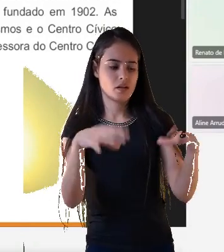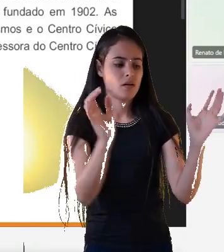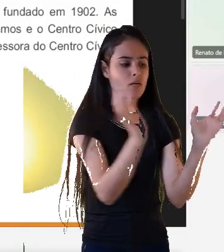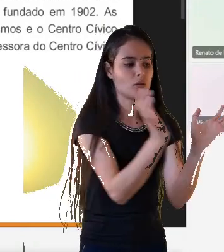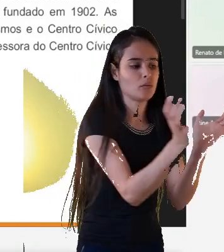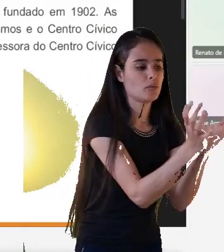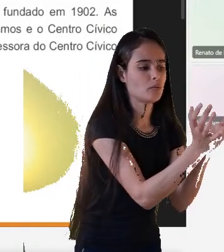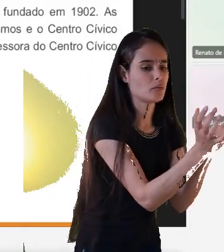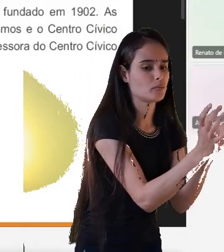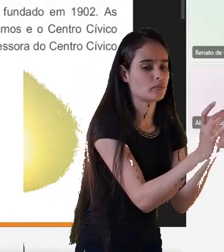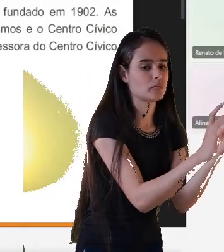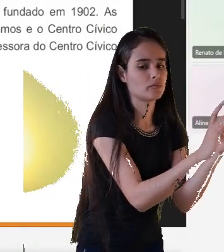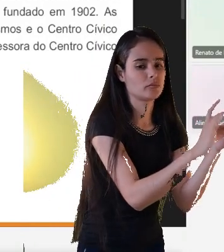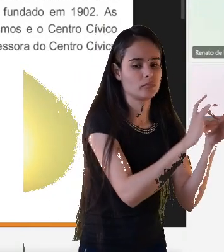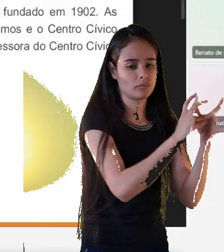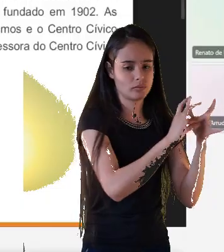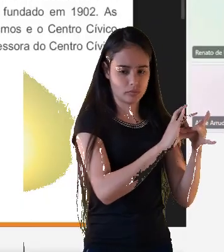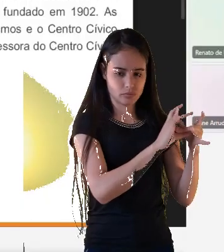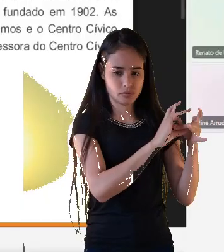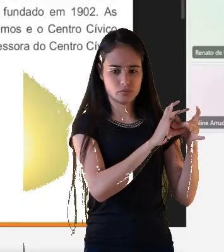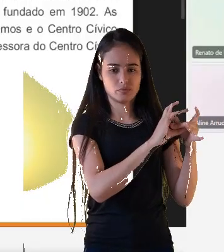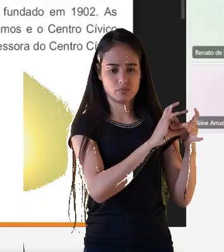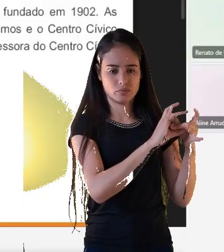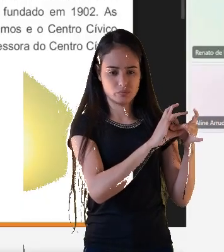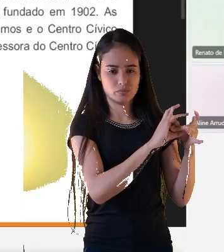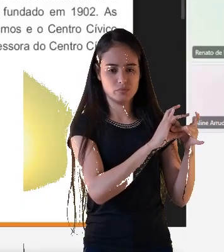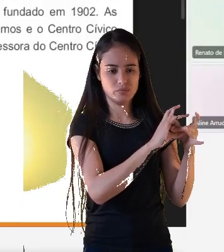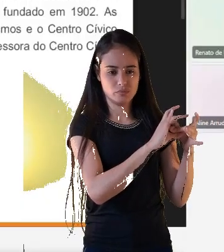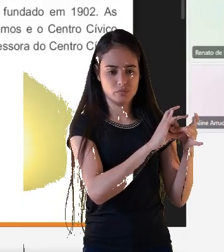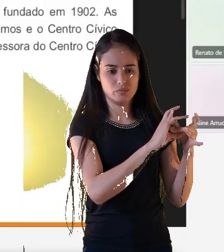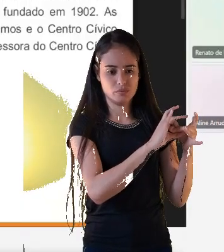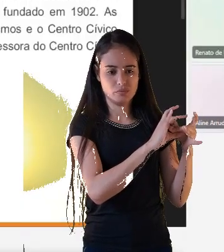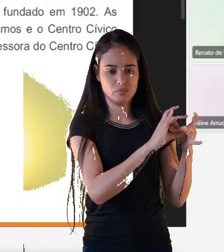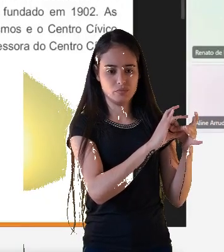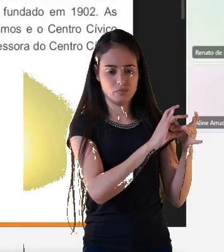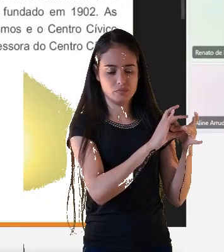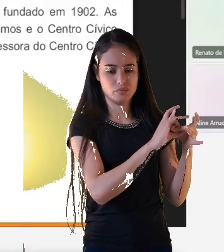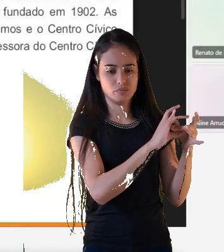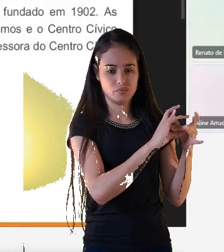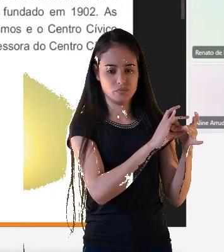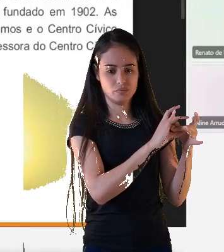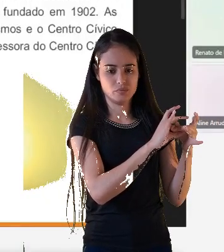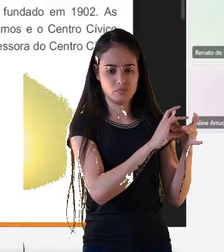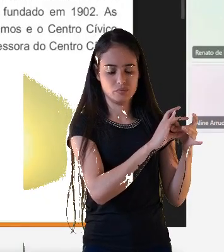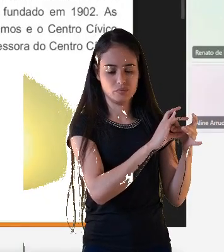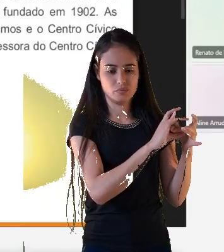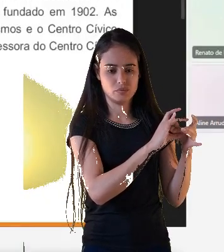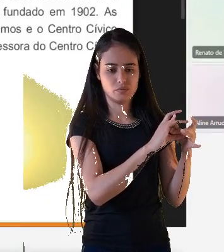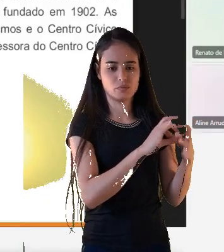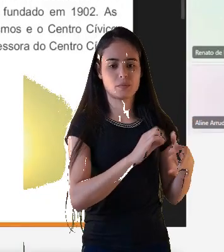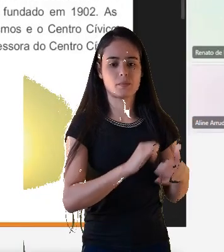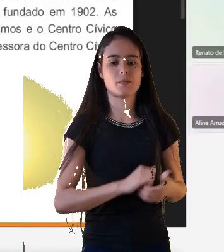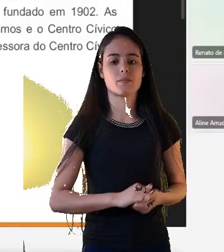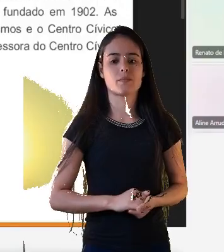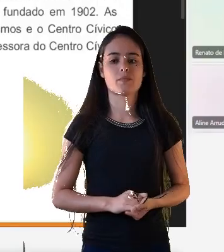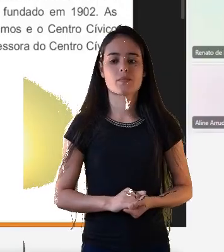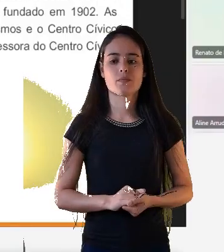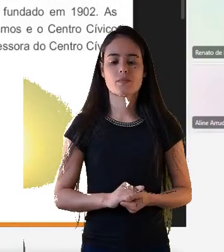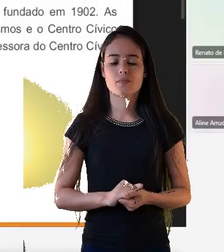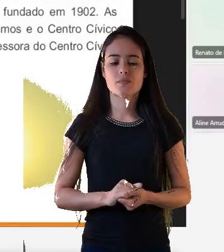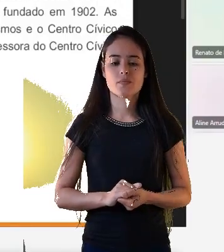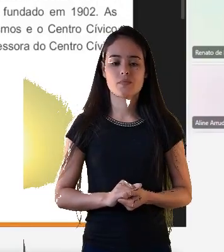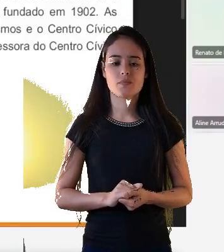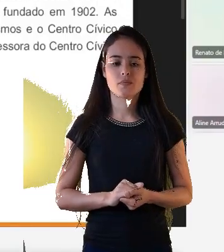essa organização política muito forte, era desses clubes que saíam, né, nomes, né, para concorrer